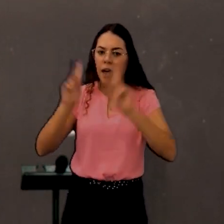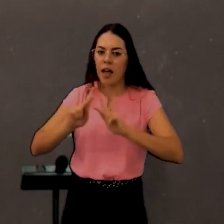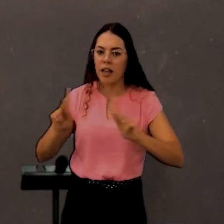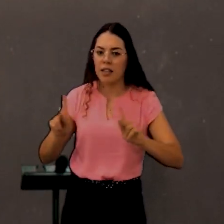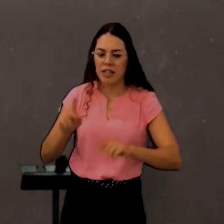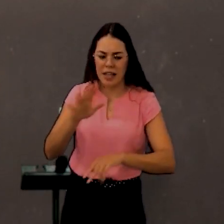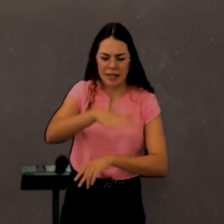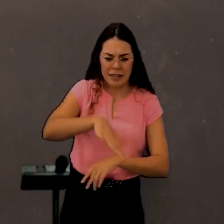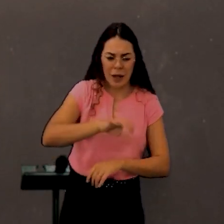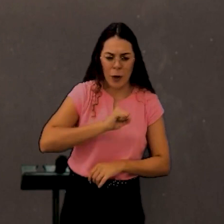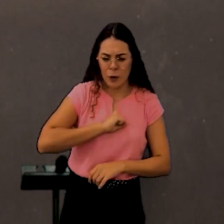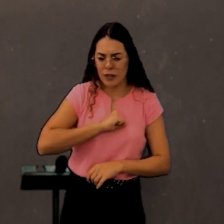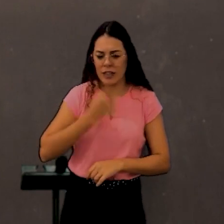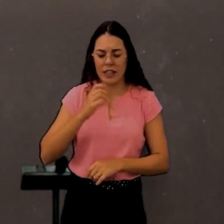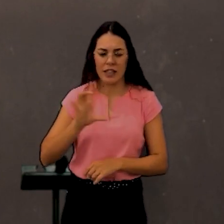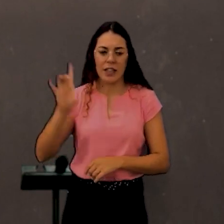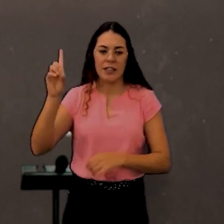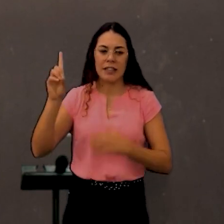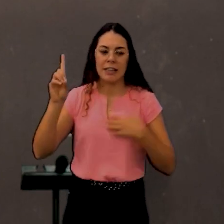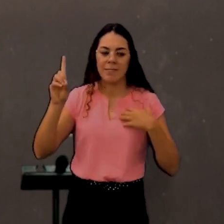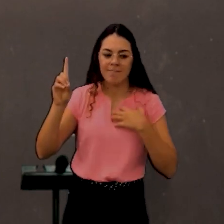odeiam a Deus.